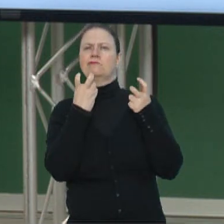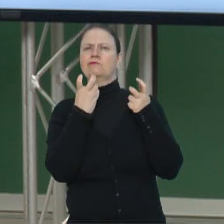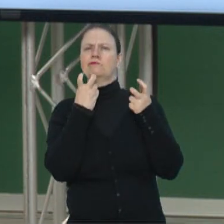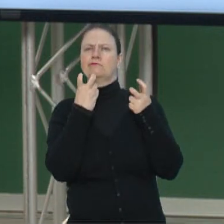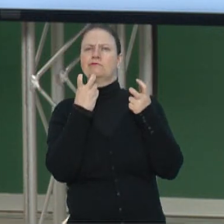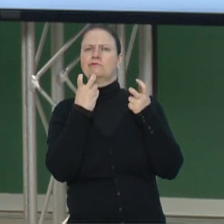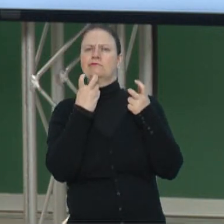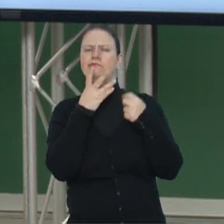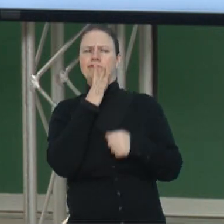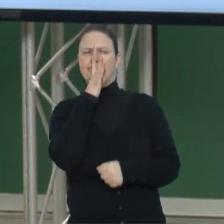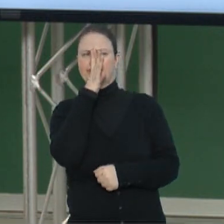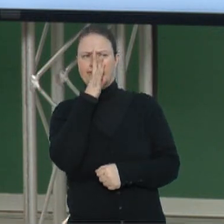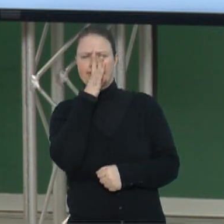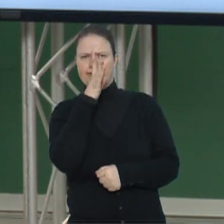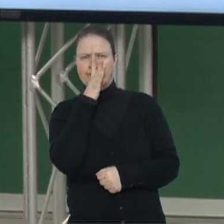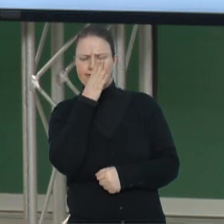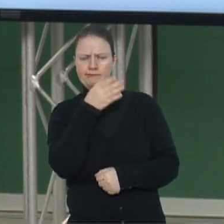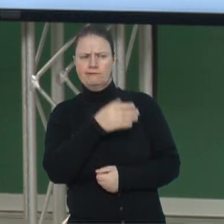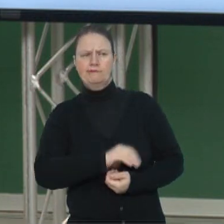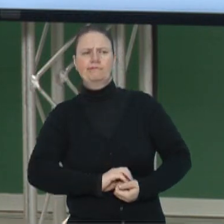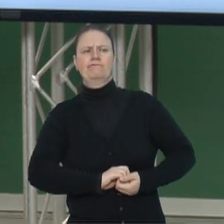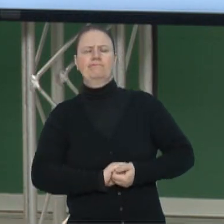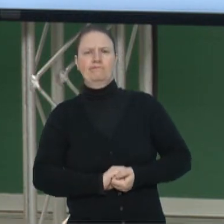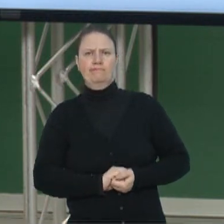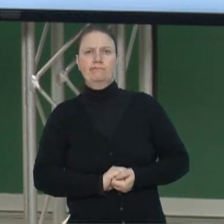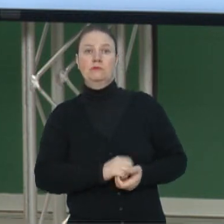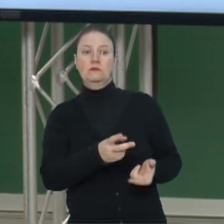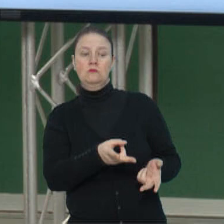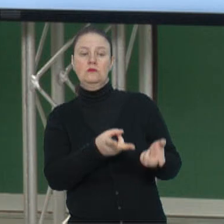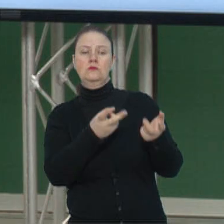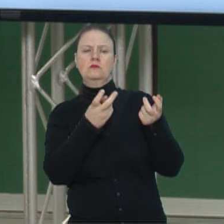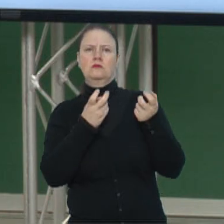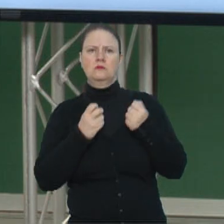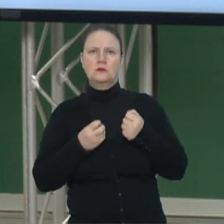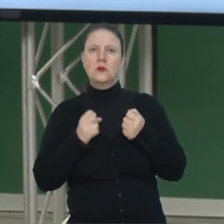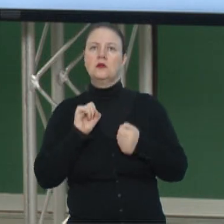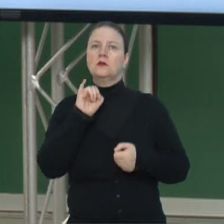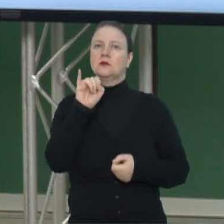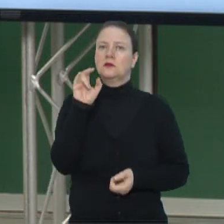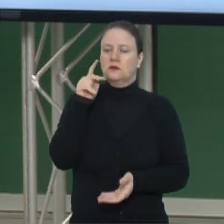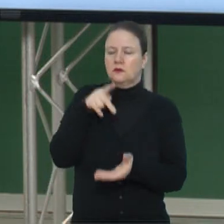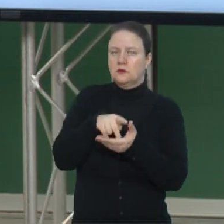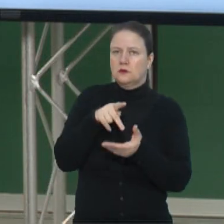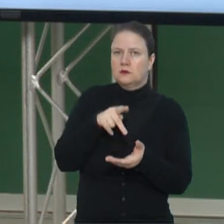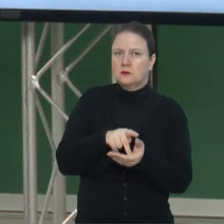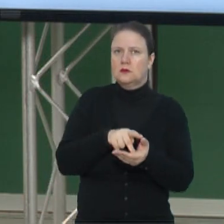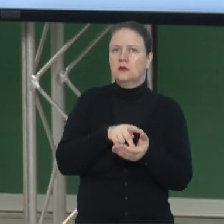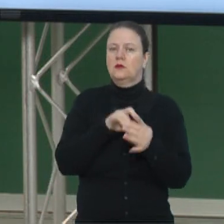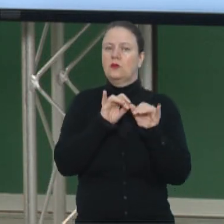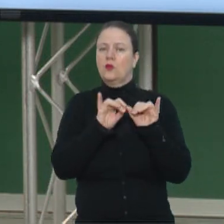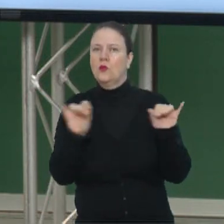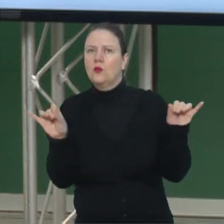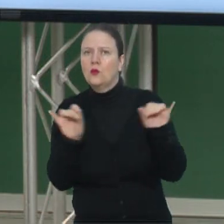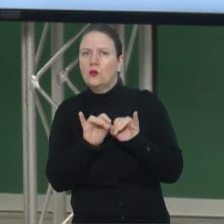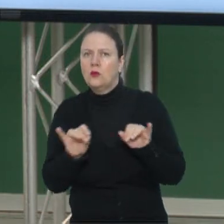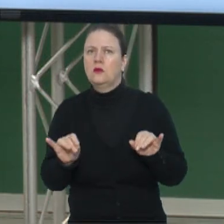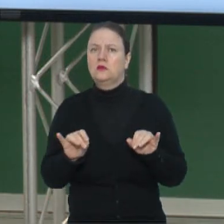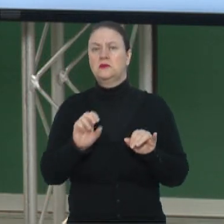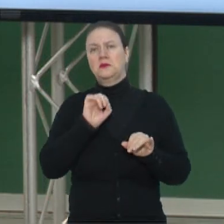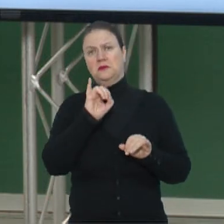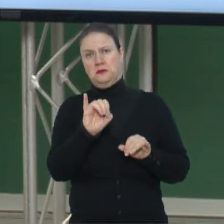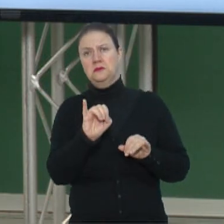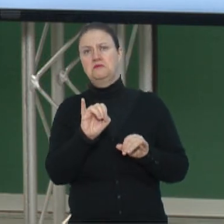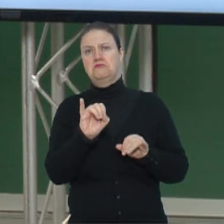um olhar crítico para essas propagandas, saber se realmente aquela propaganda faz sentido,